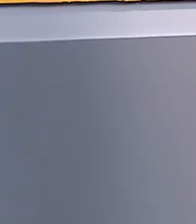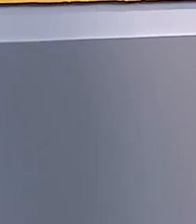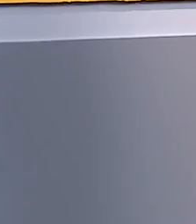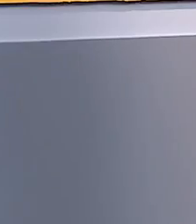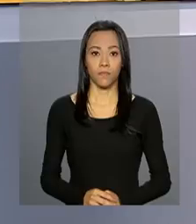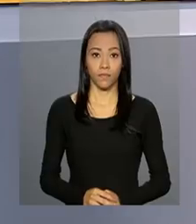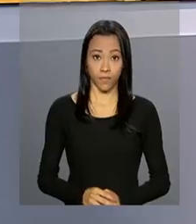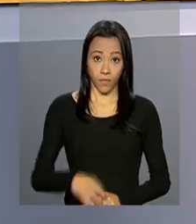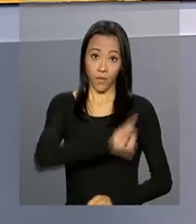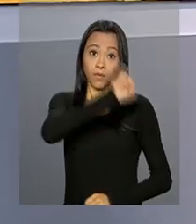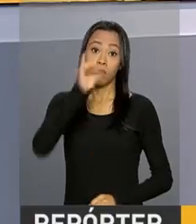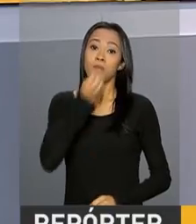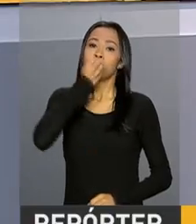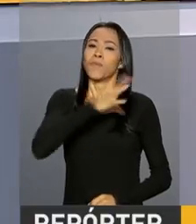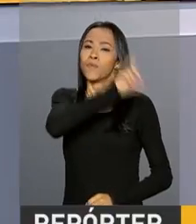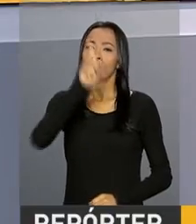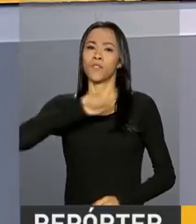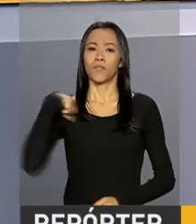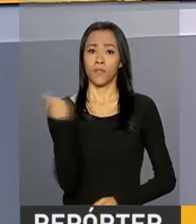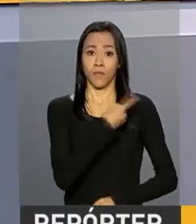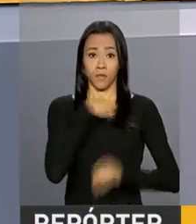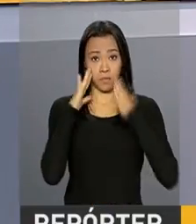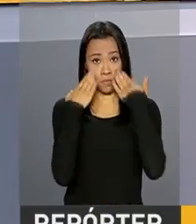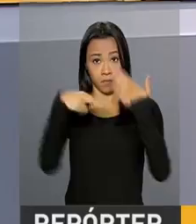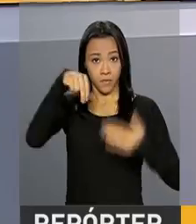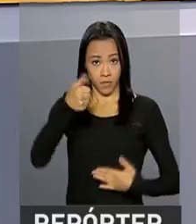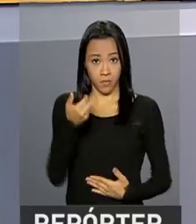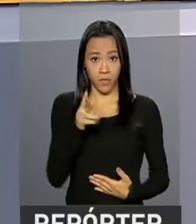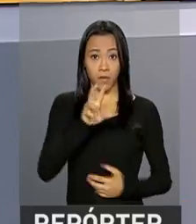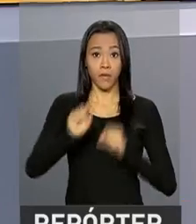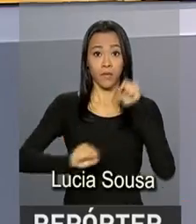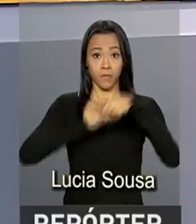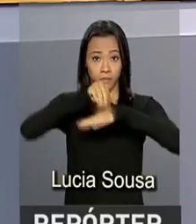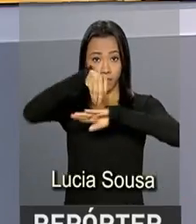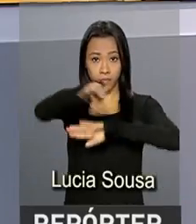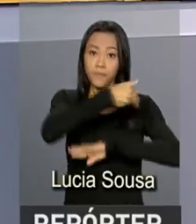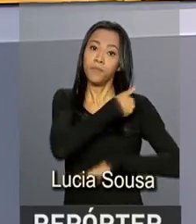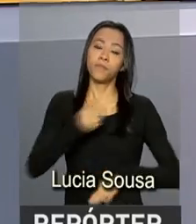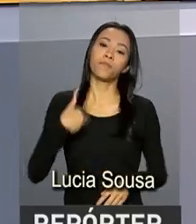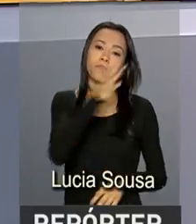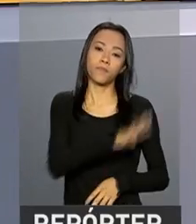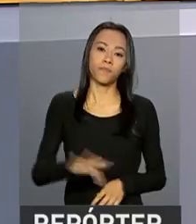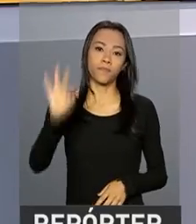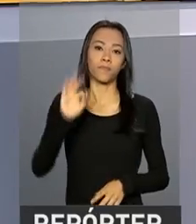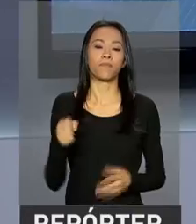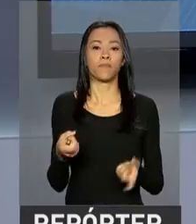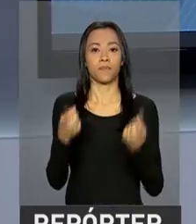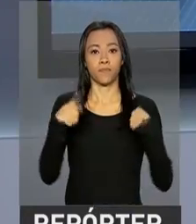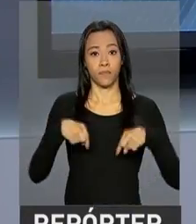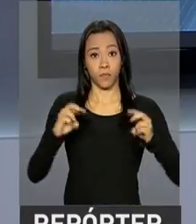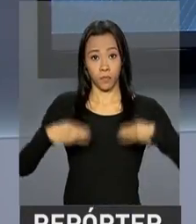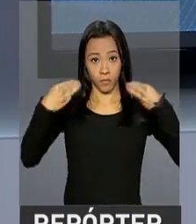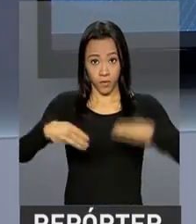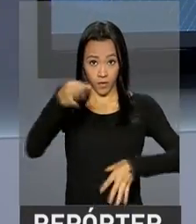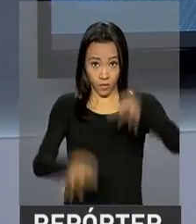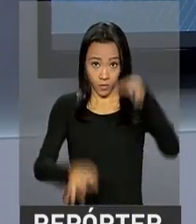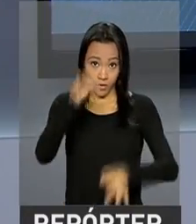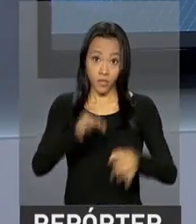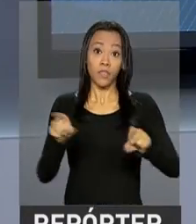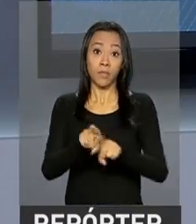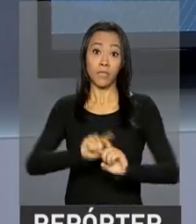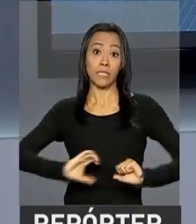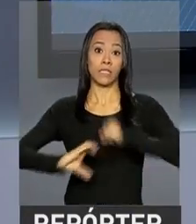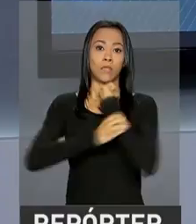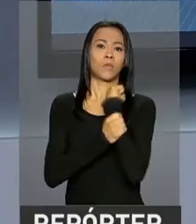olá bom dia estamos de volta com repórter nbr e as notícias do governo federal o ministério da justiça e segurança